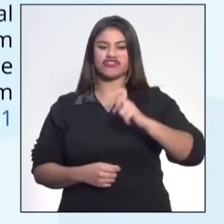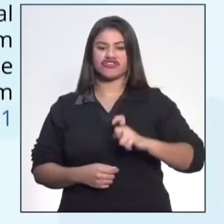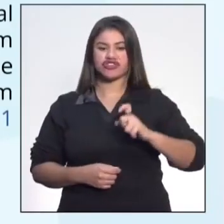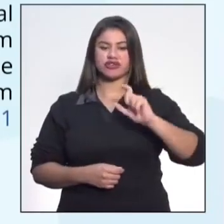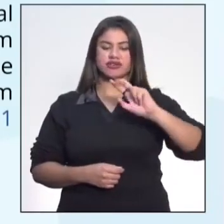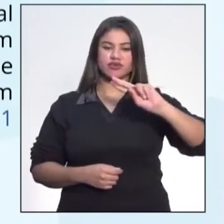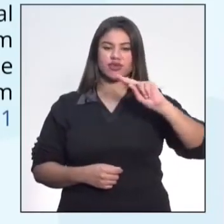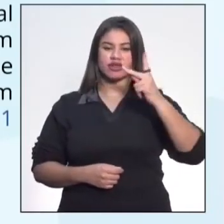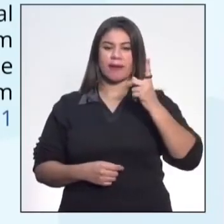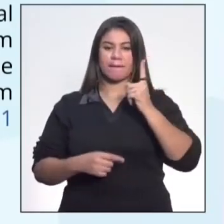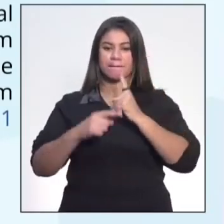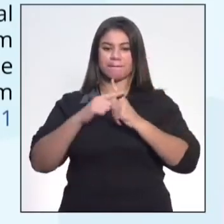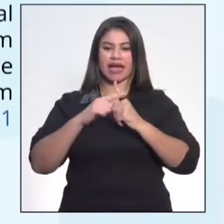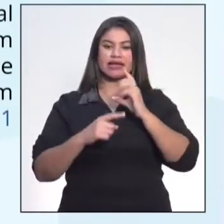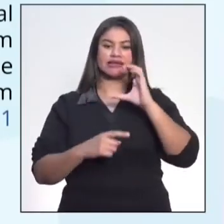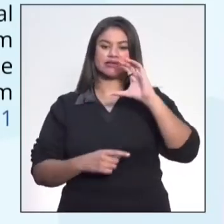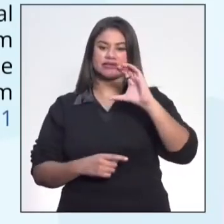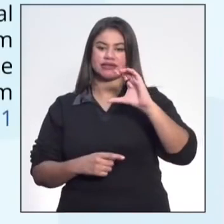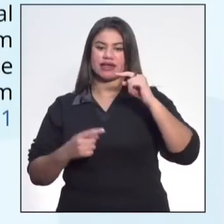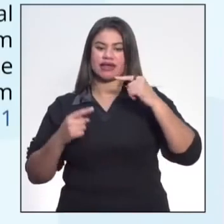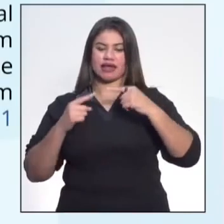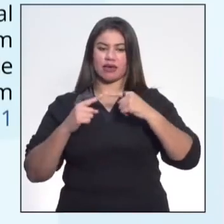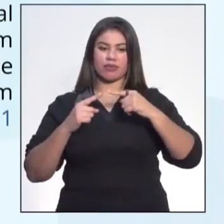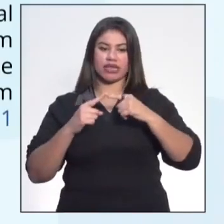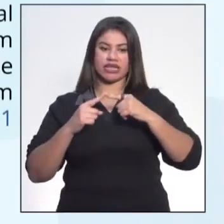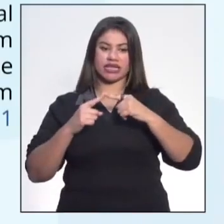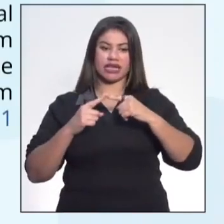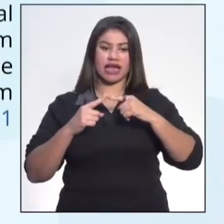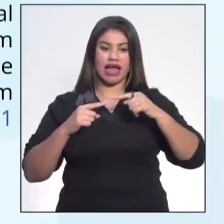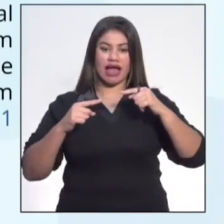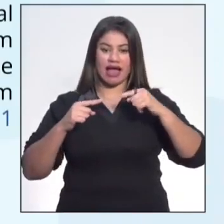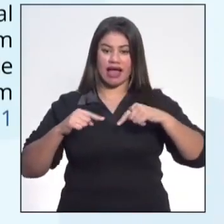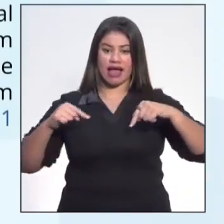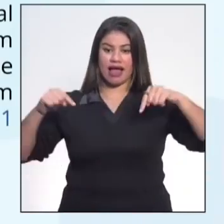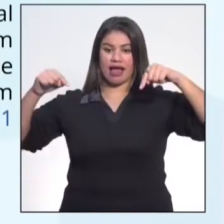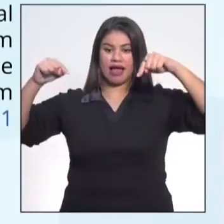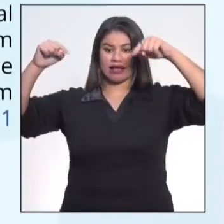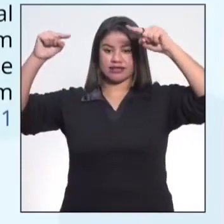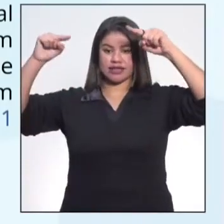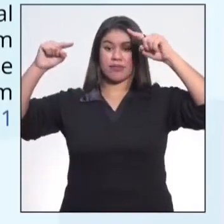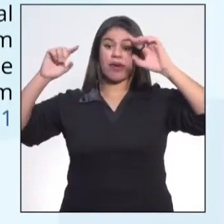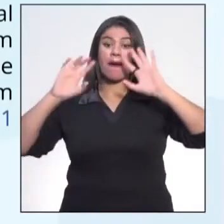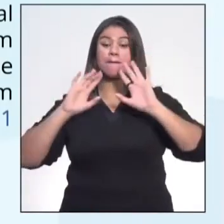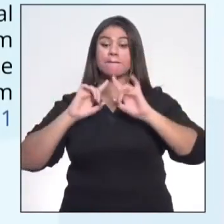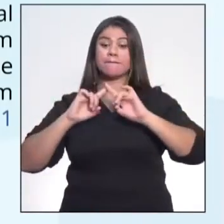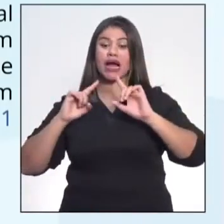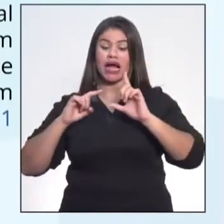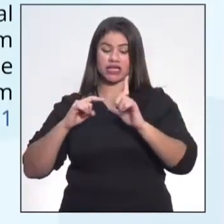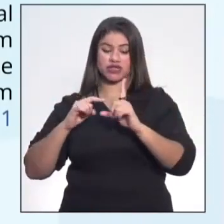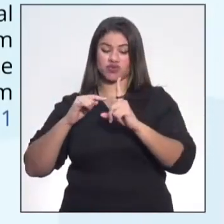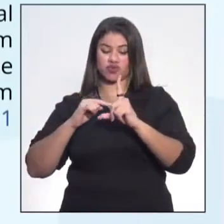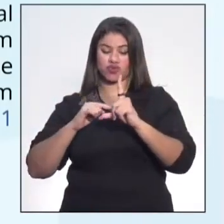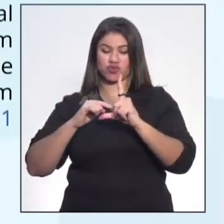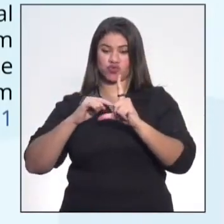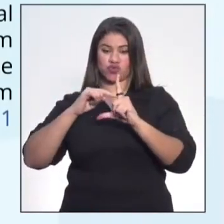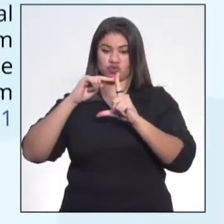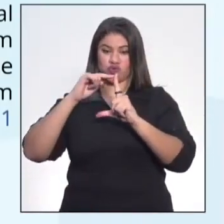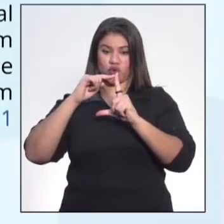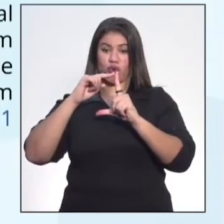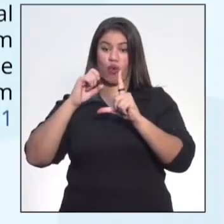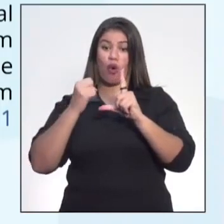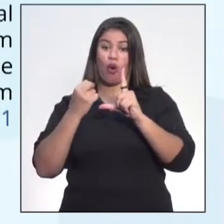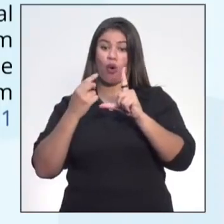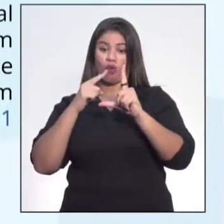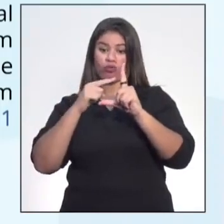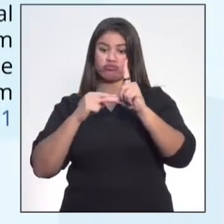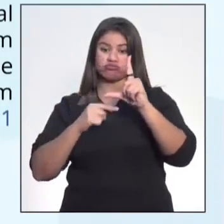o vértice está em cima do eixo y. Porém, ele vai se deslocar ou para cima ou para baixo, mas ele